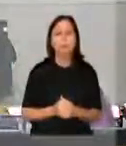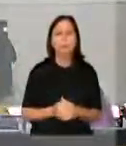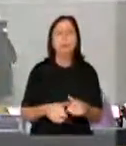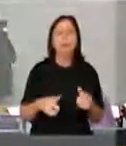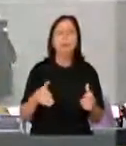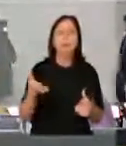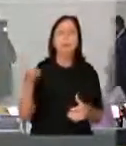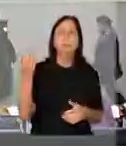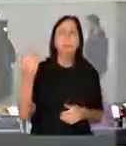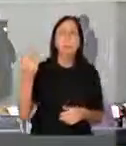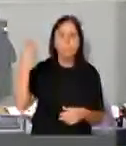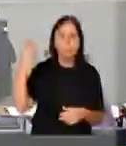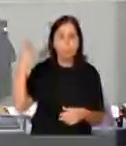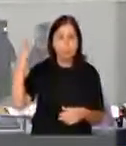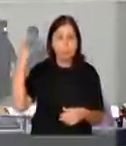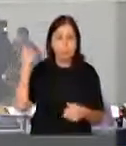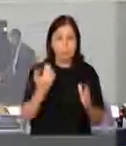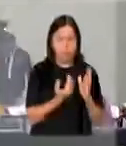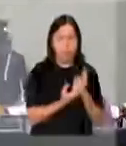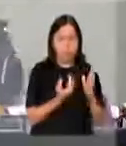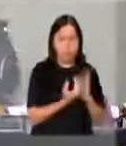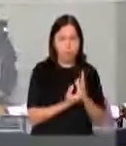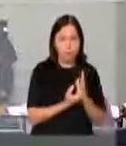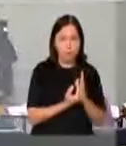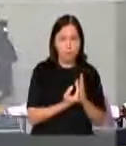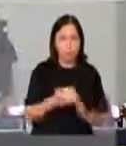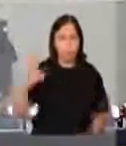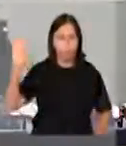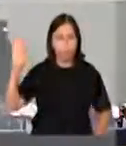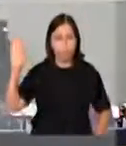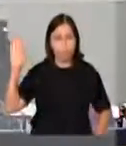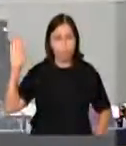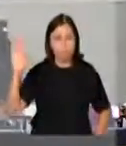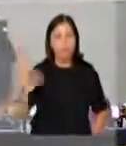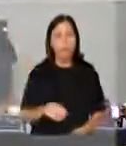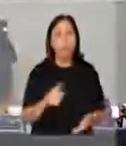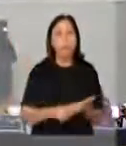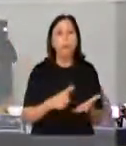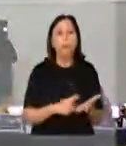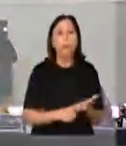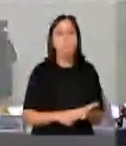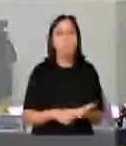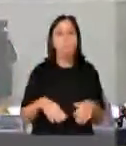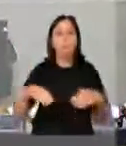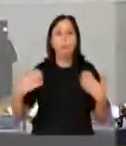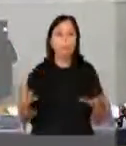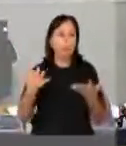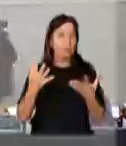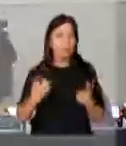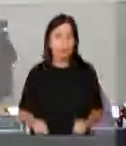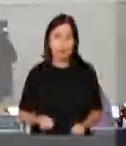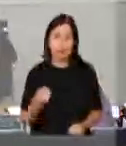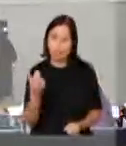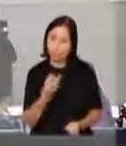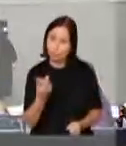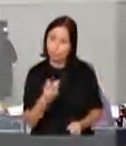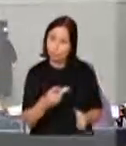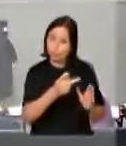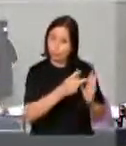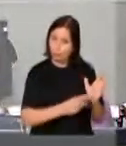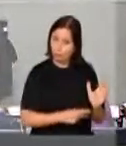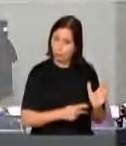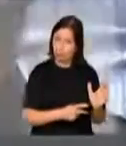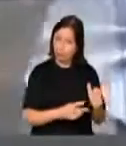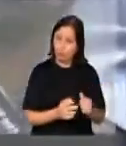legislatura passada, assumido o compromisso que não admitiria, nesses dois projetos, a